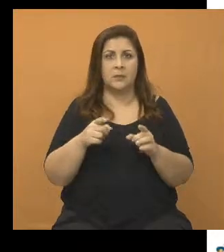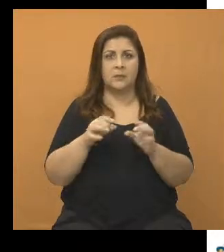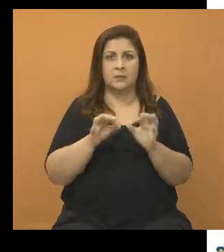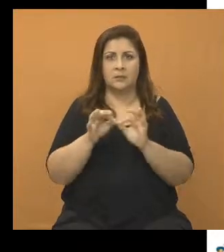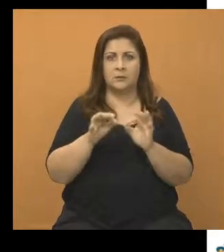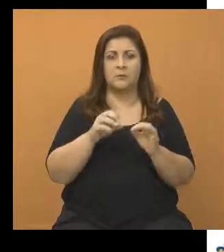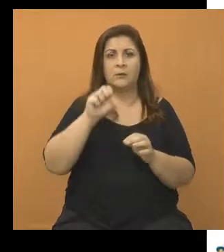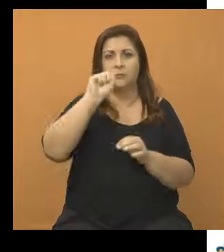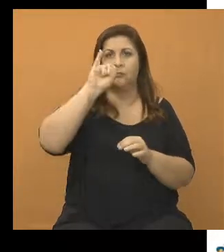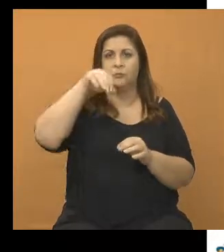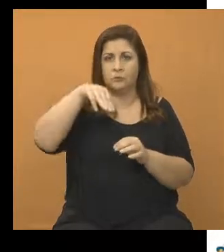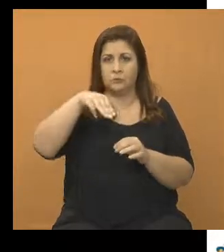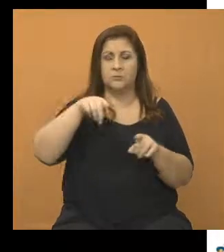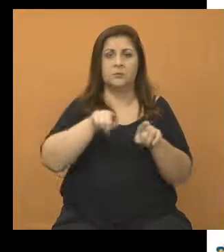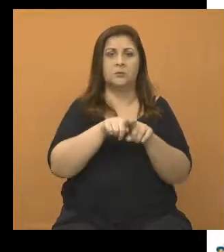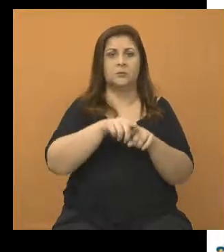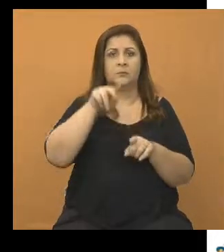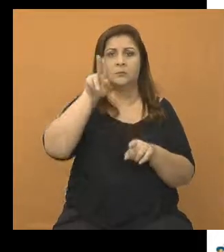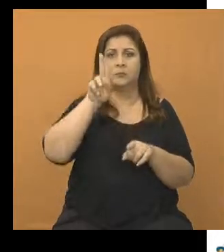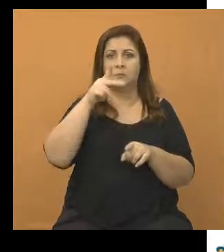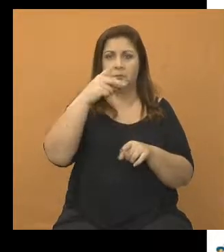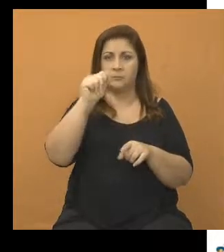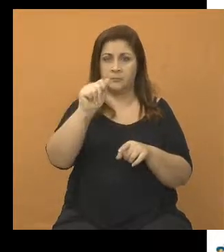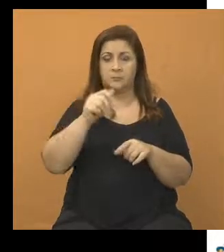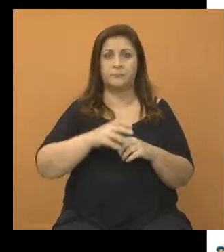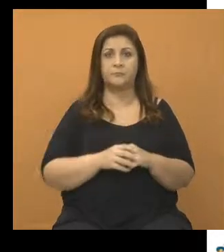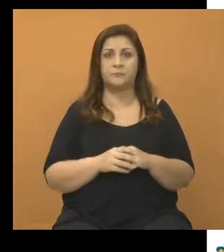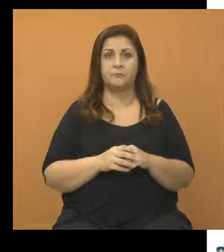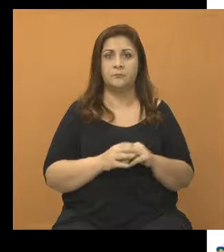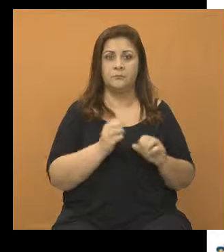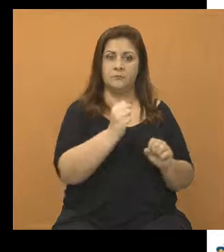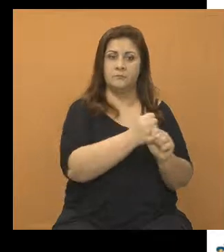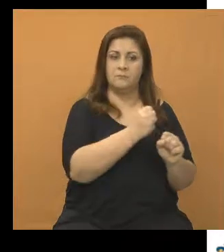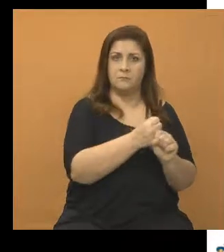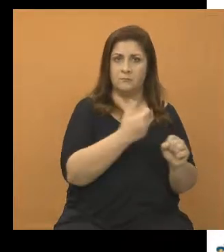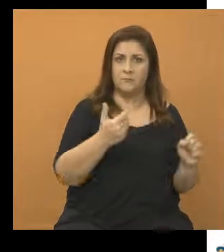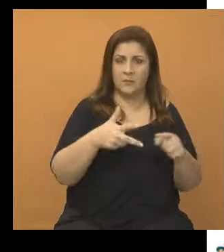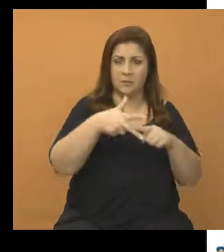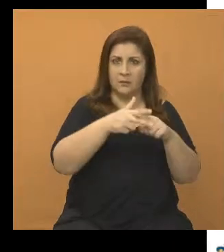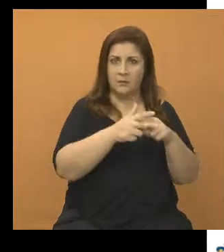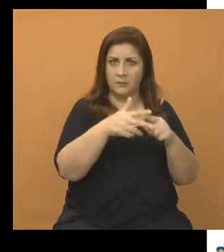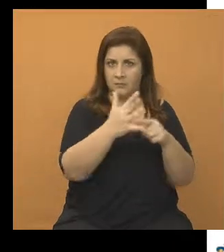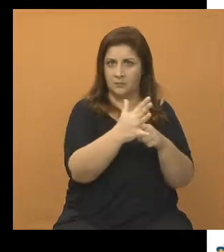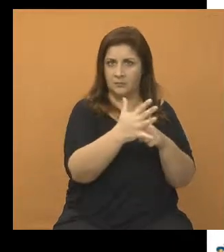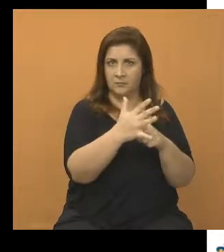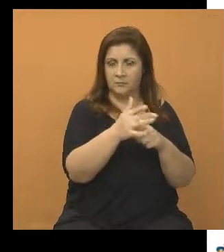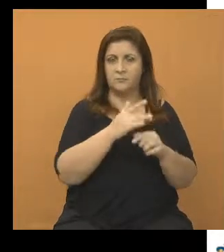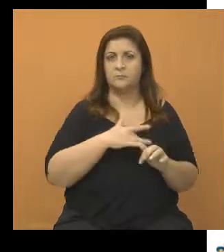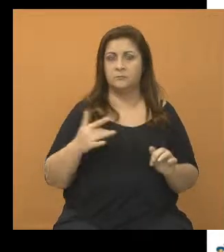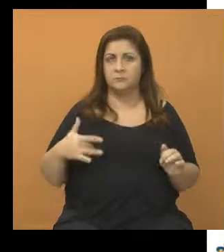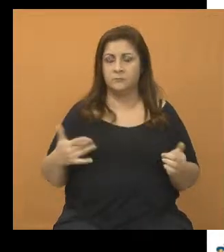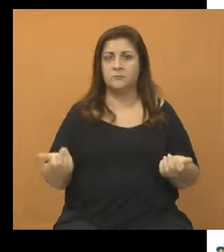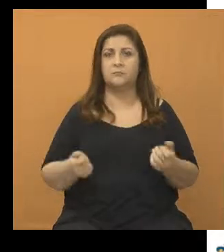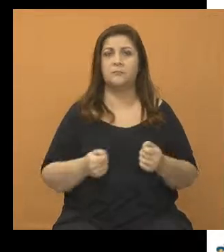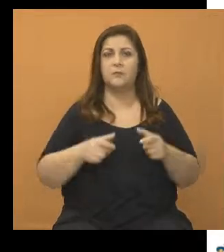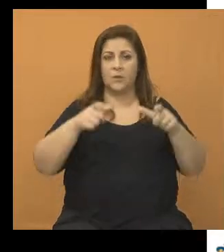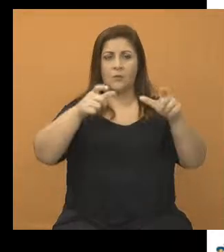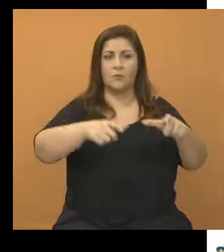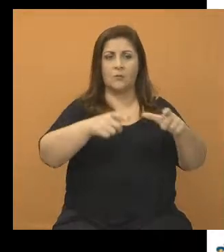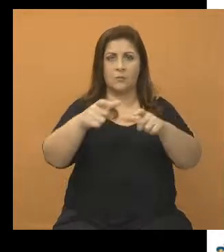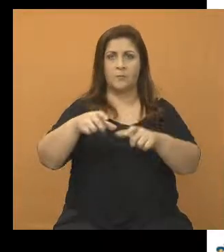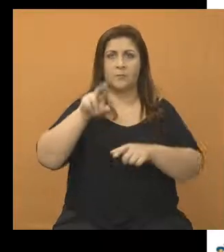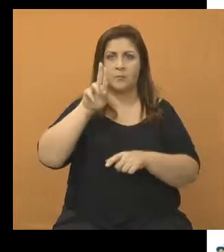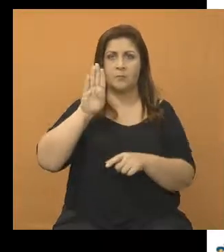no SIM e no UPA. A reforma e ampliação dos aparelhos de saúde, Rio Comprido, Imperial, Cidade de Salvador,